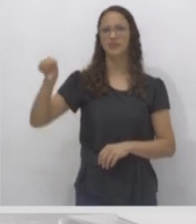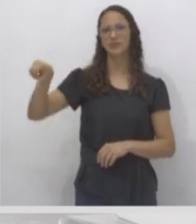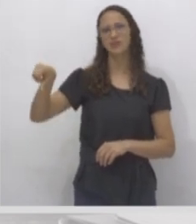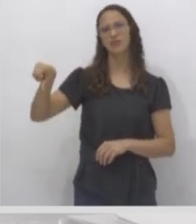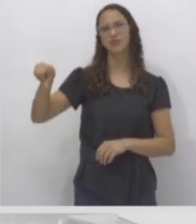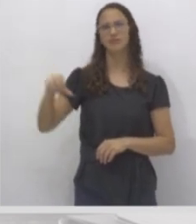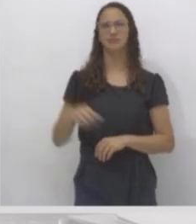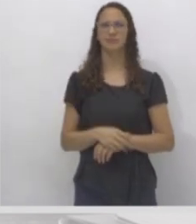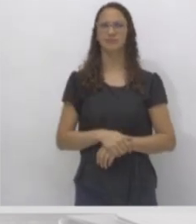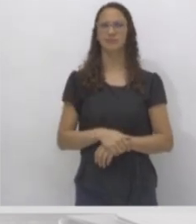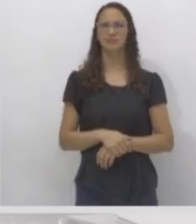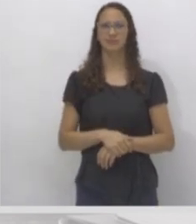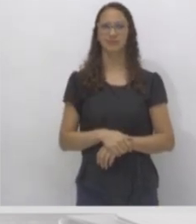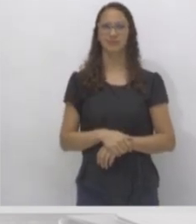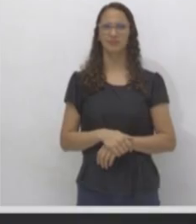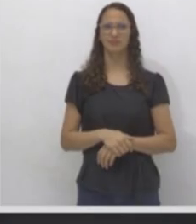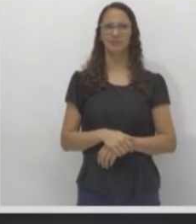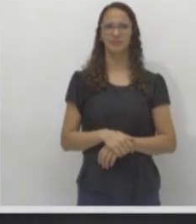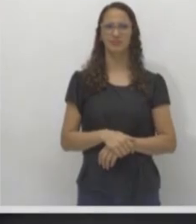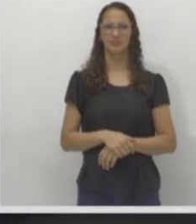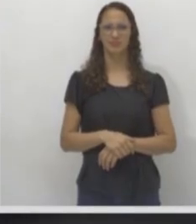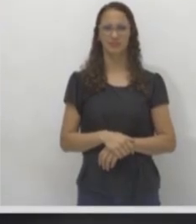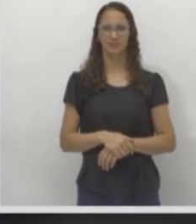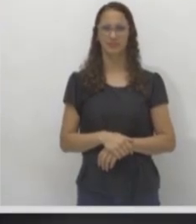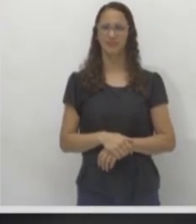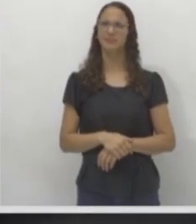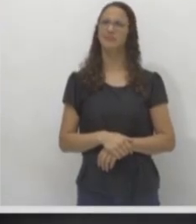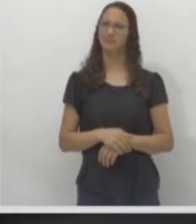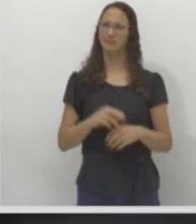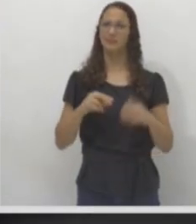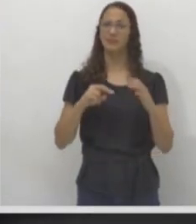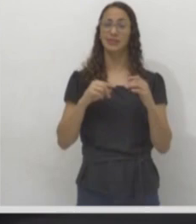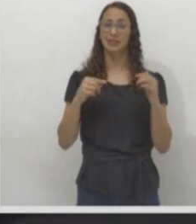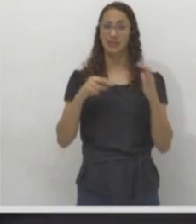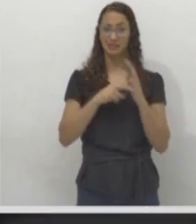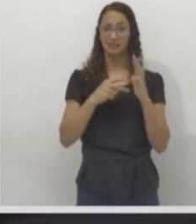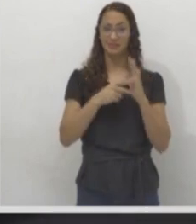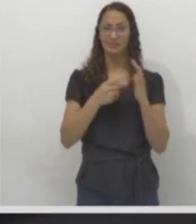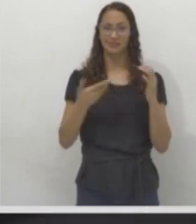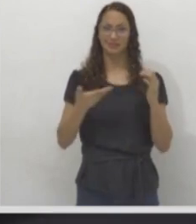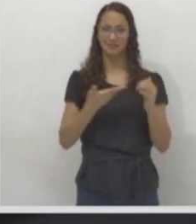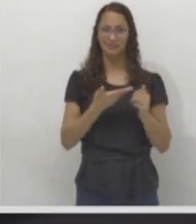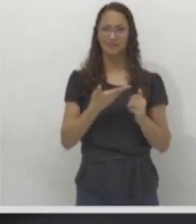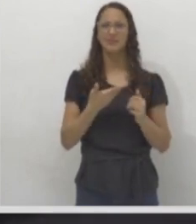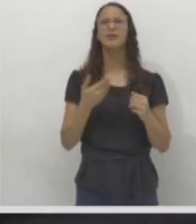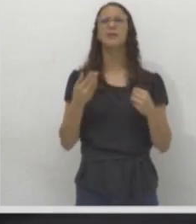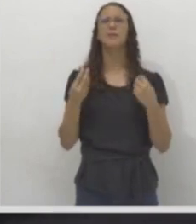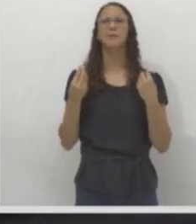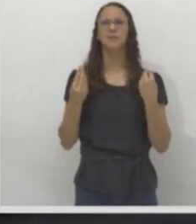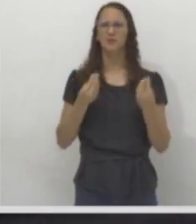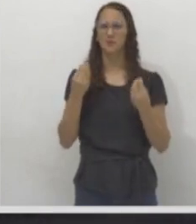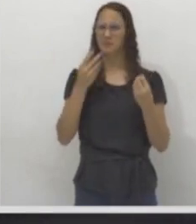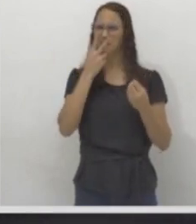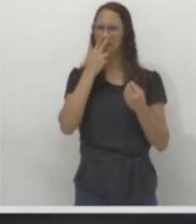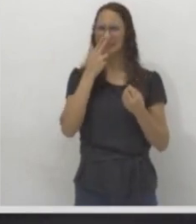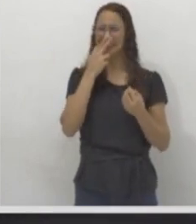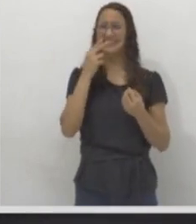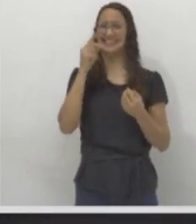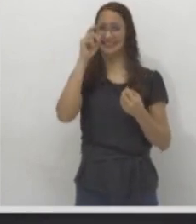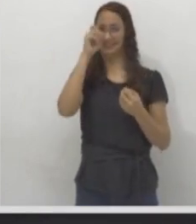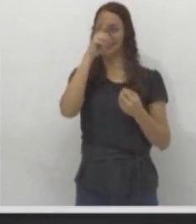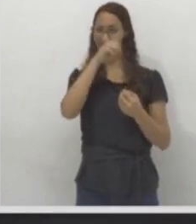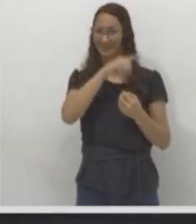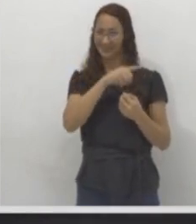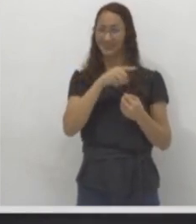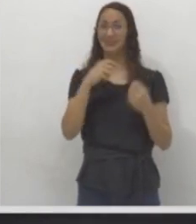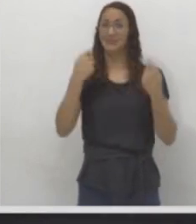53.059. Então, essa representação, gente, ela é um pouco mais trabalhosa. Ela requer um pouco